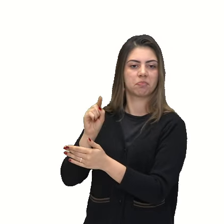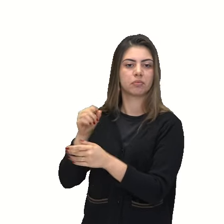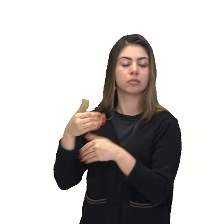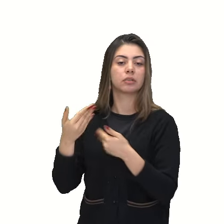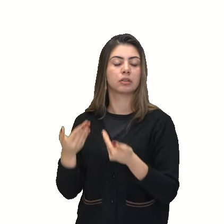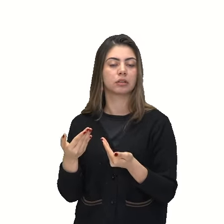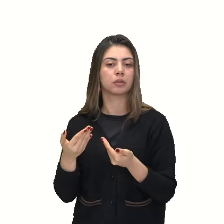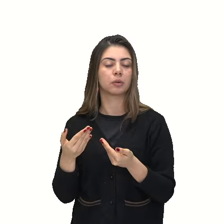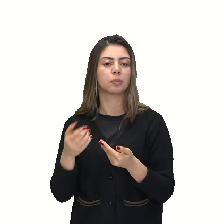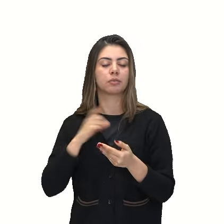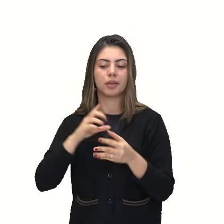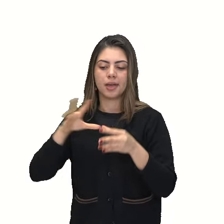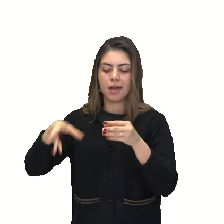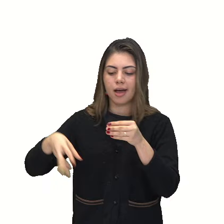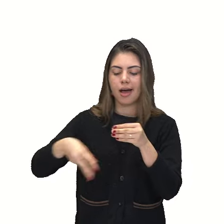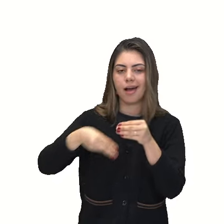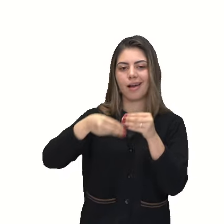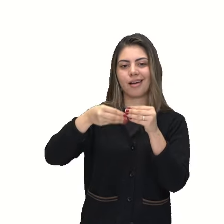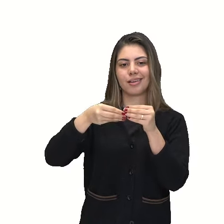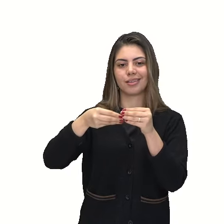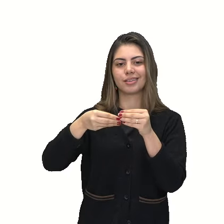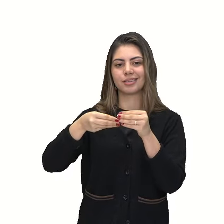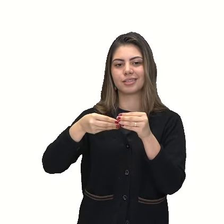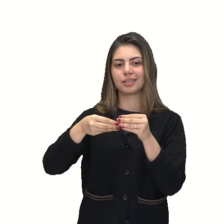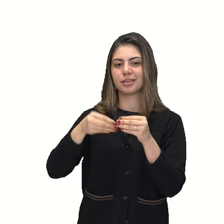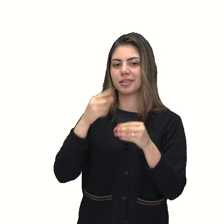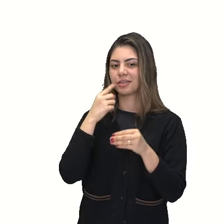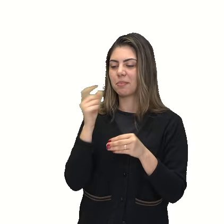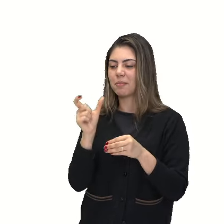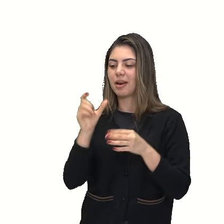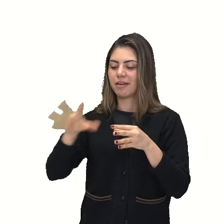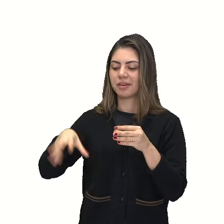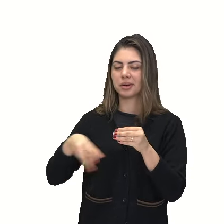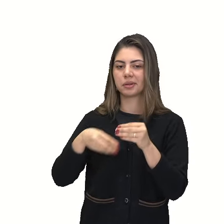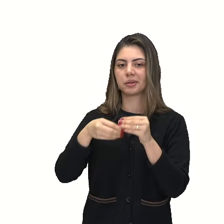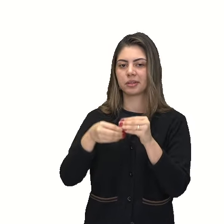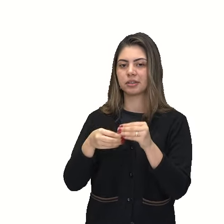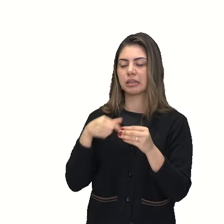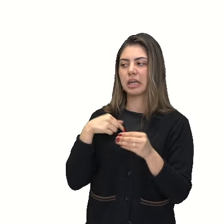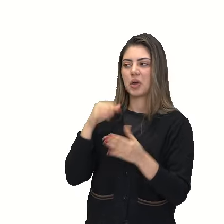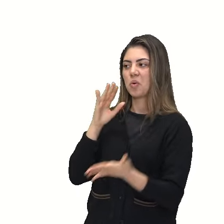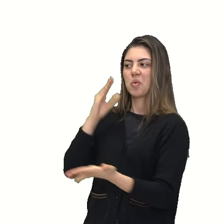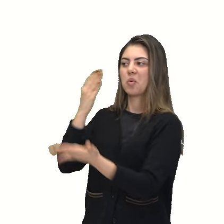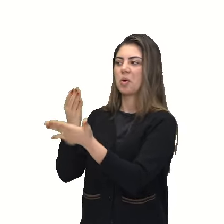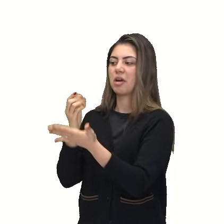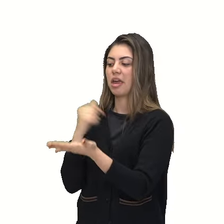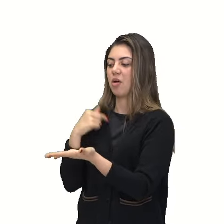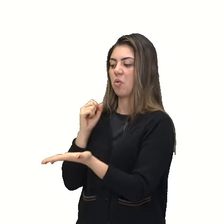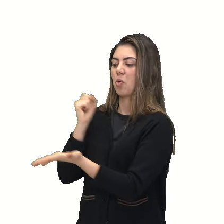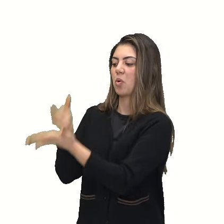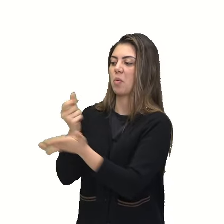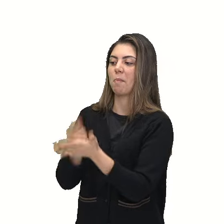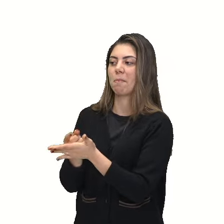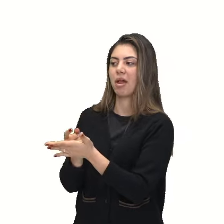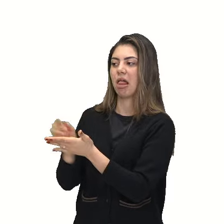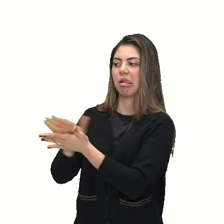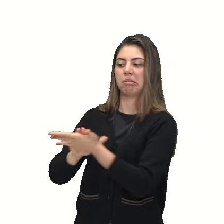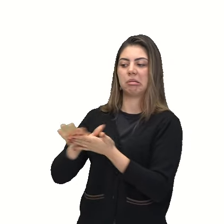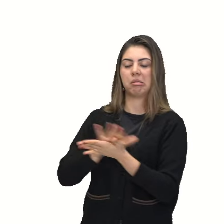aí acrescenta, né, da ideia de acréscimo aqui. Além disso, não vou comprar nada.